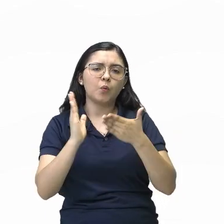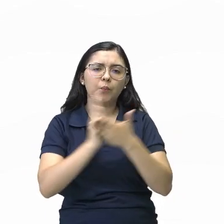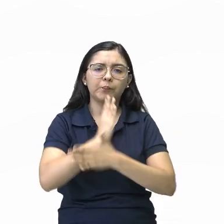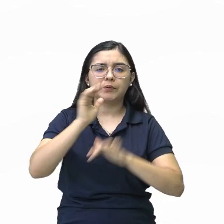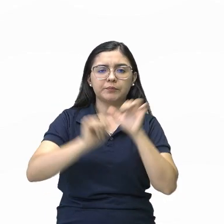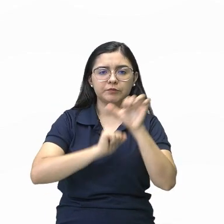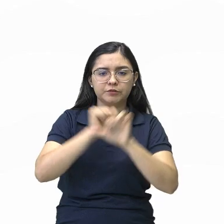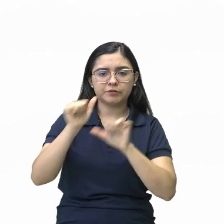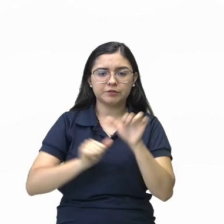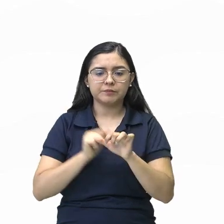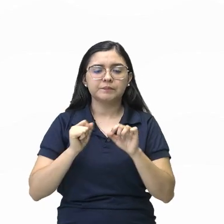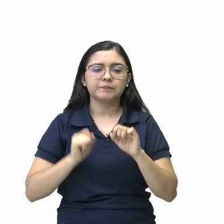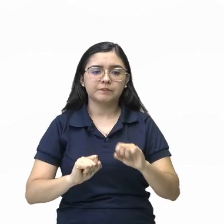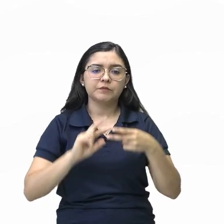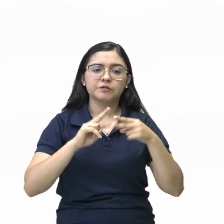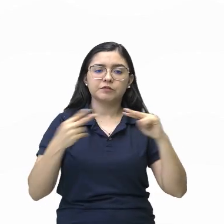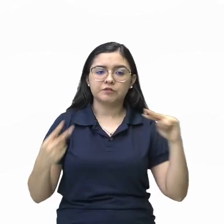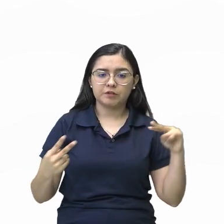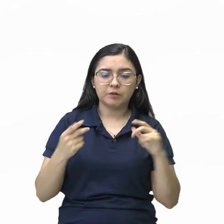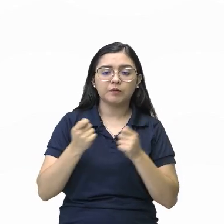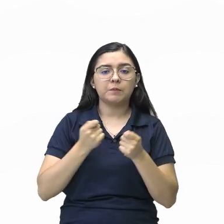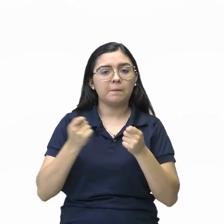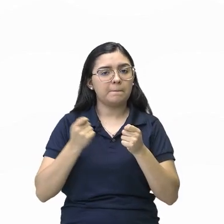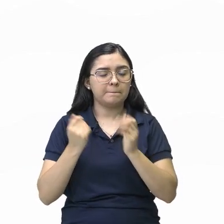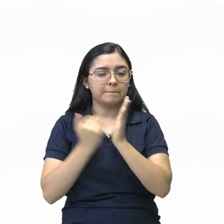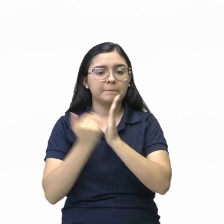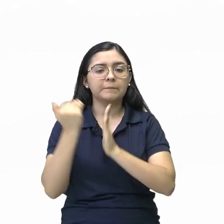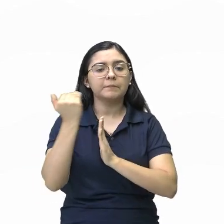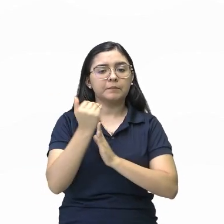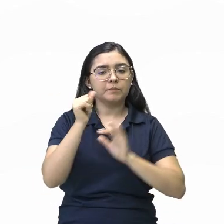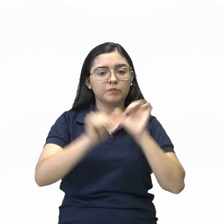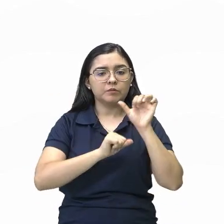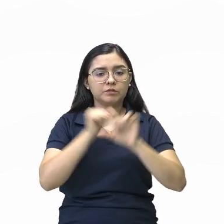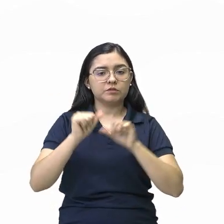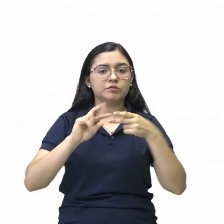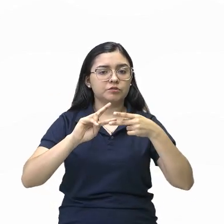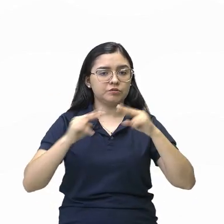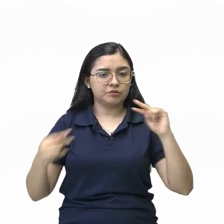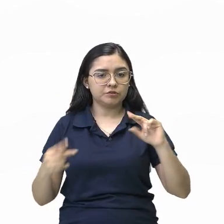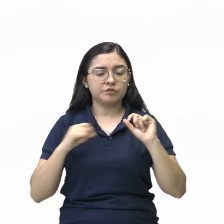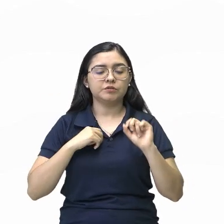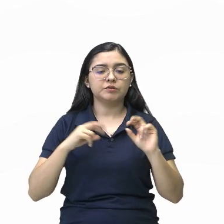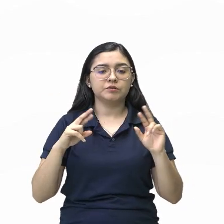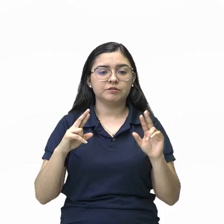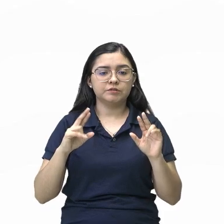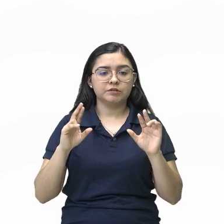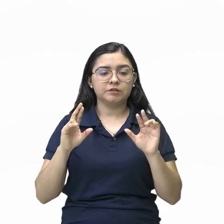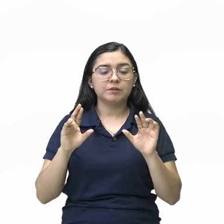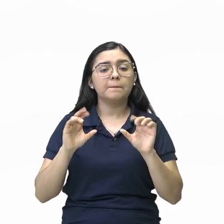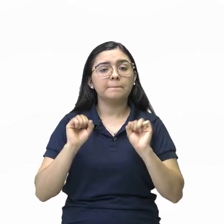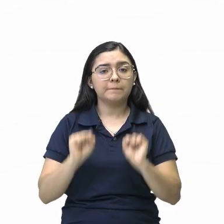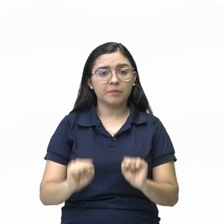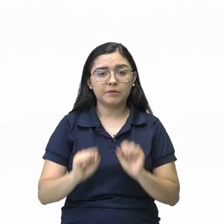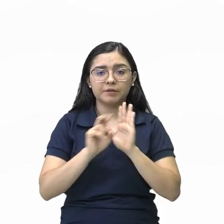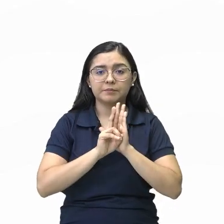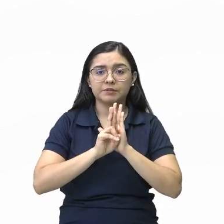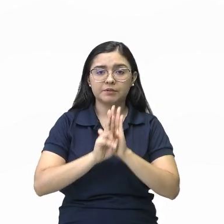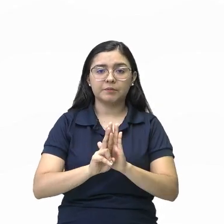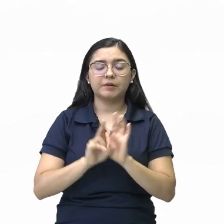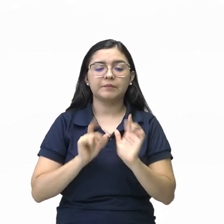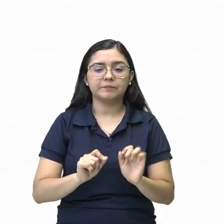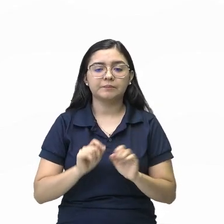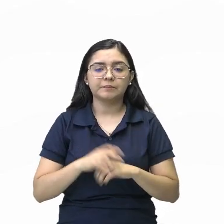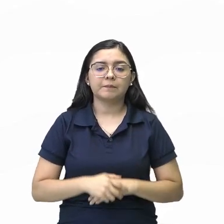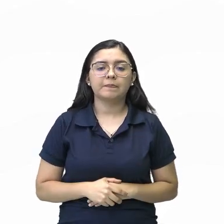alterações em genes controladores tão poderosos ou alterações dos genes que são ligados por eles podem representar